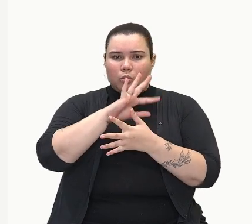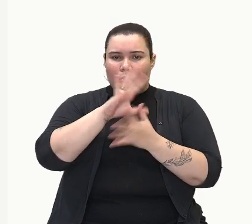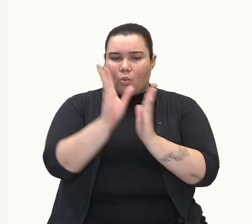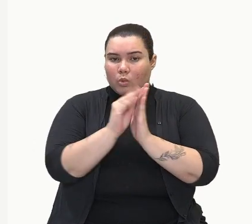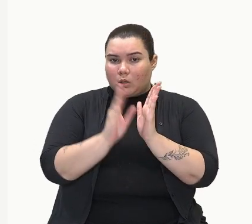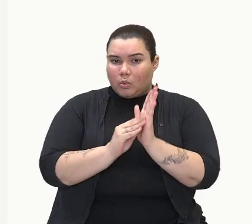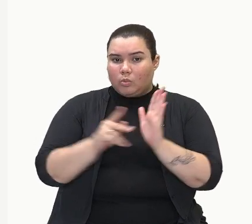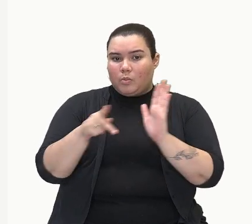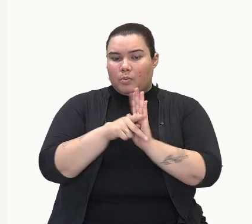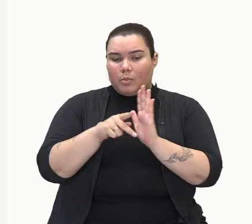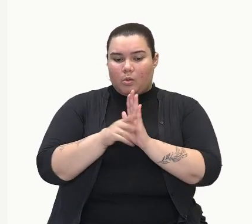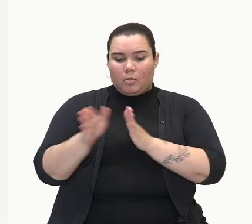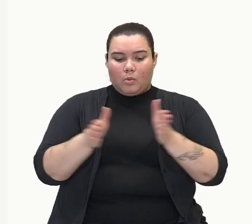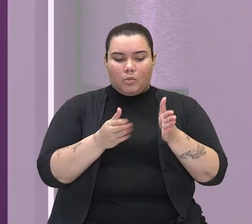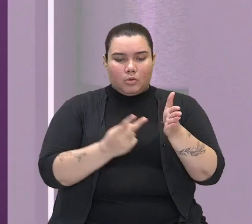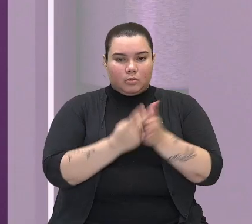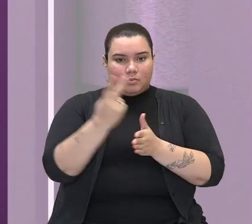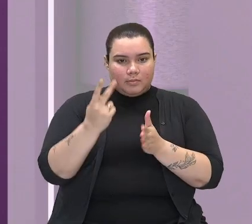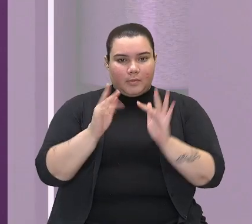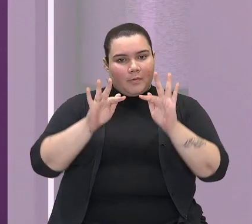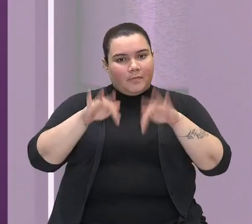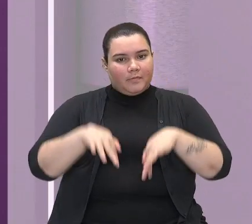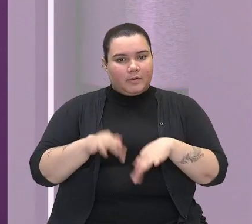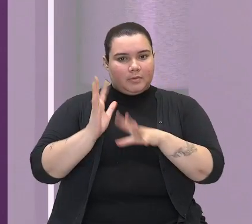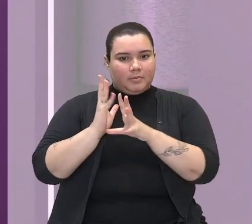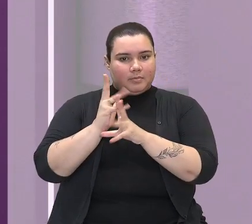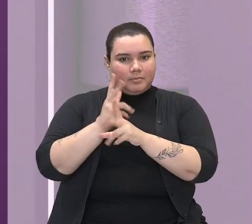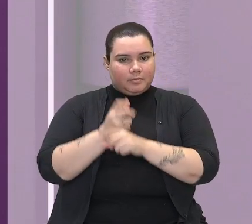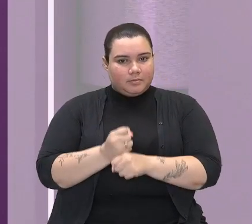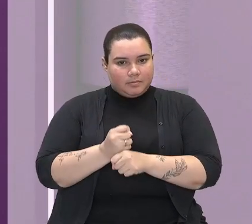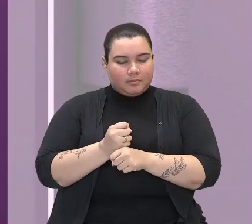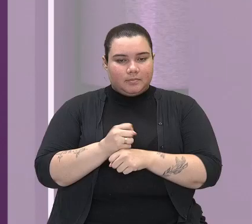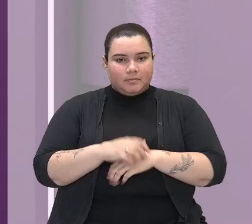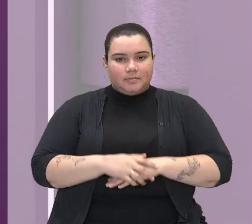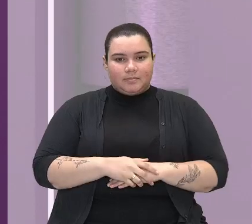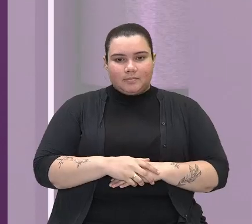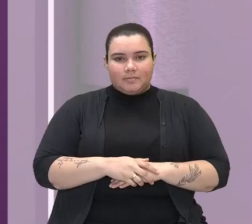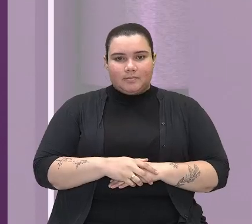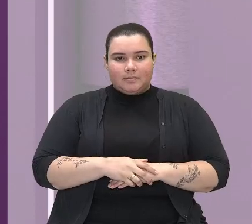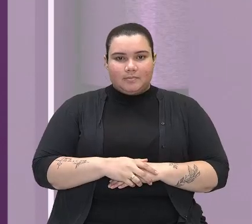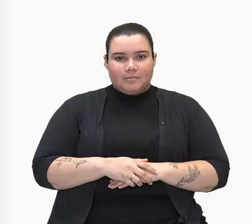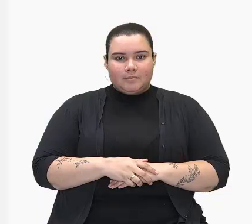na nossa unidade 2, chegamos ao final da nossa revisão.